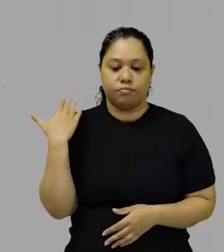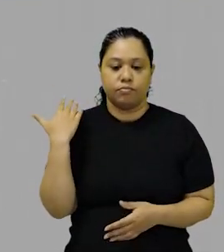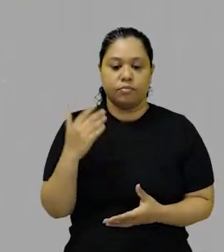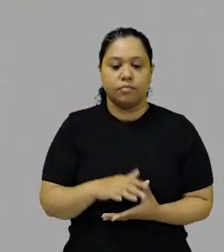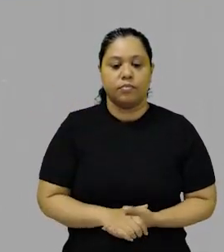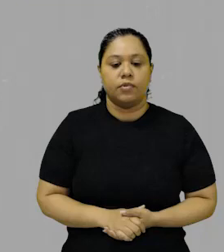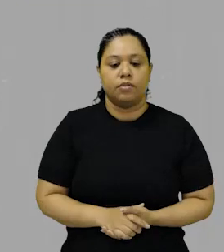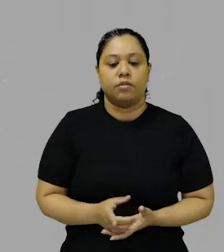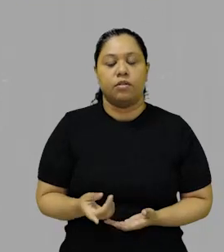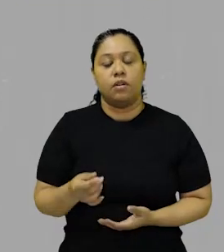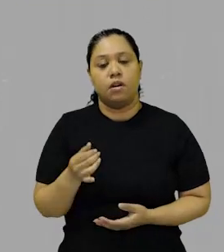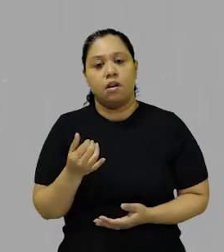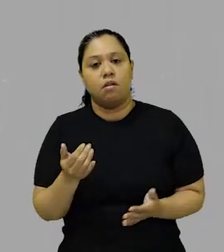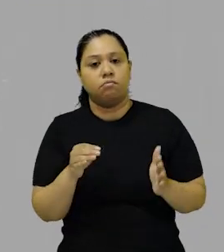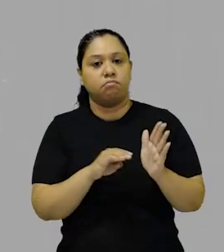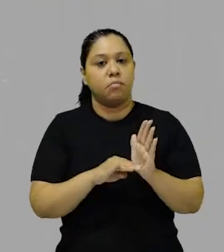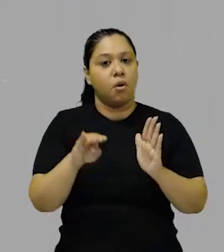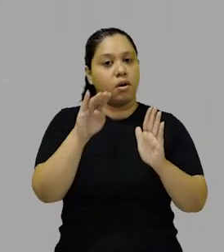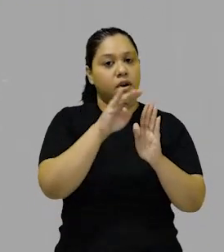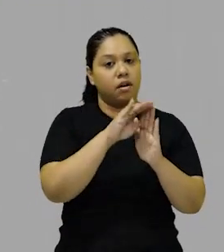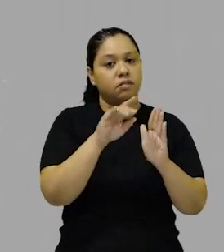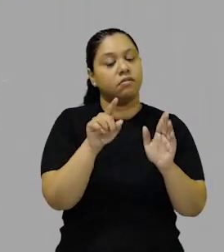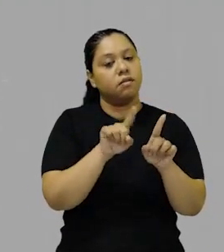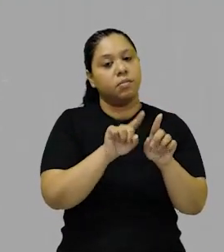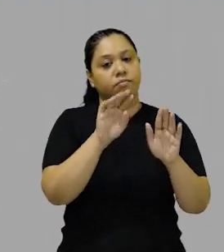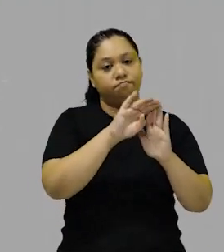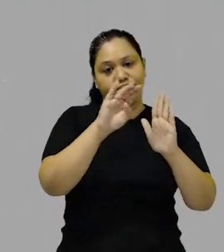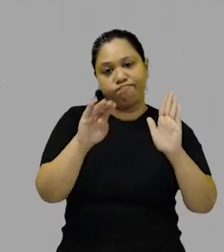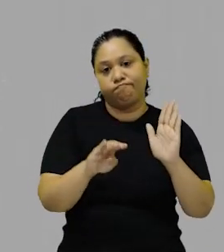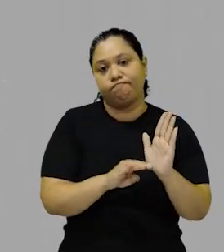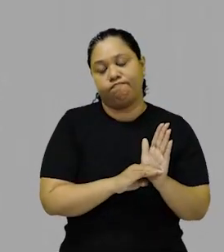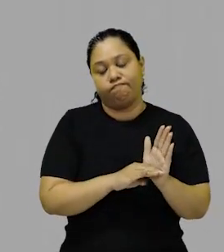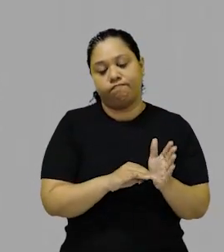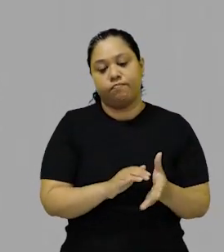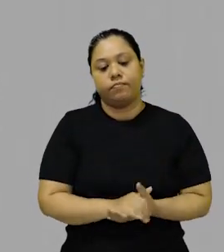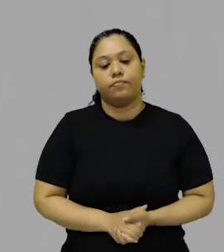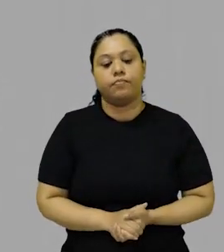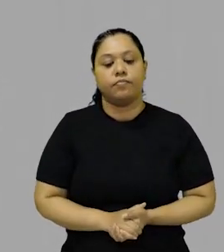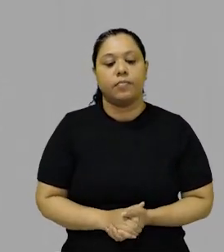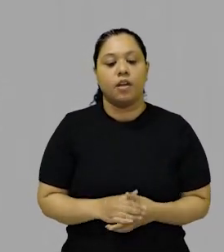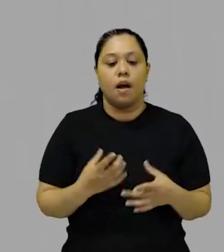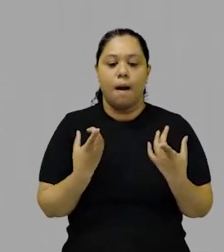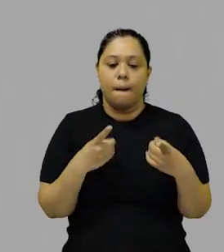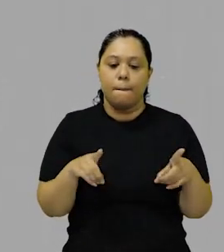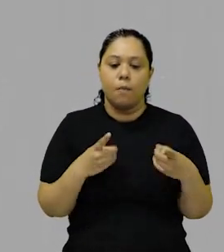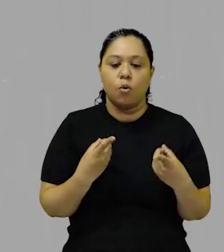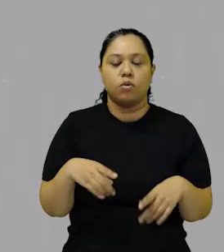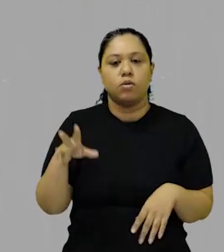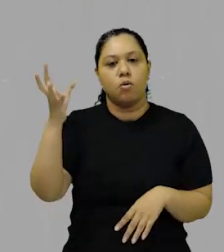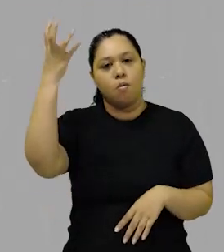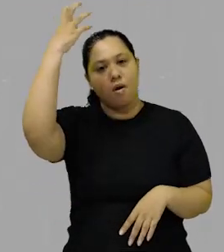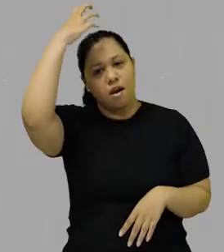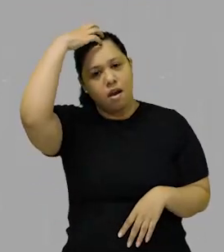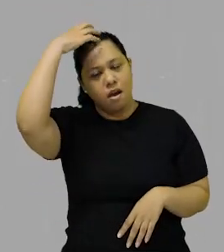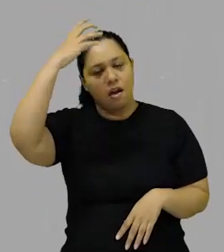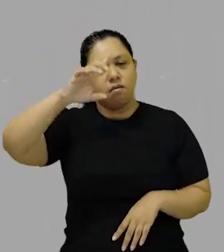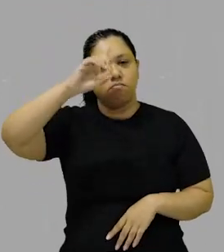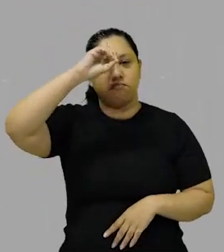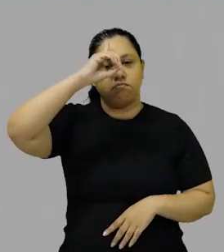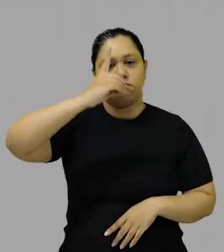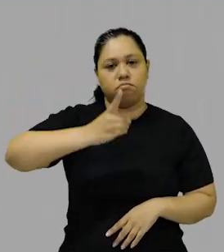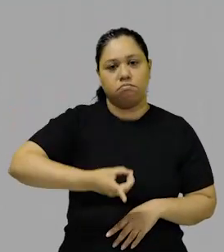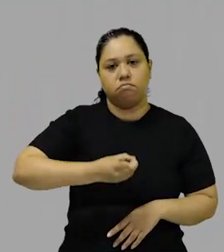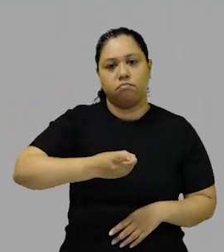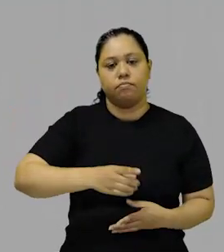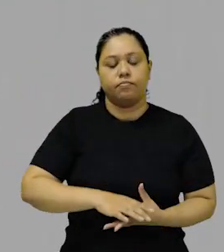e a queda, tá? Desse poderio. A música vai falando sobre o rei, sobre o domínio. Então,